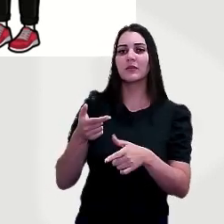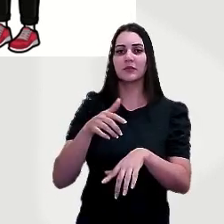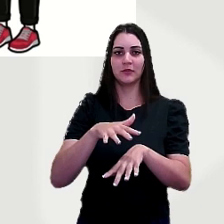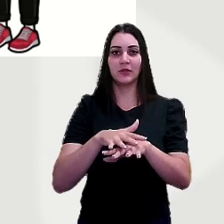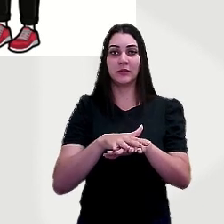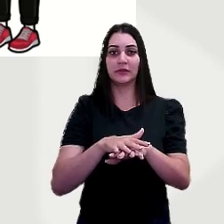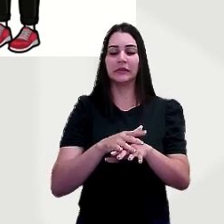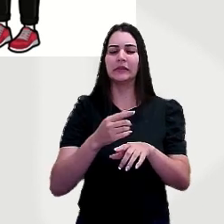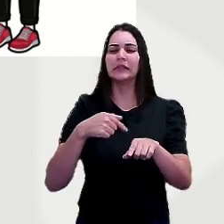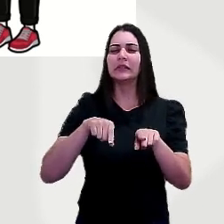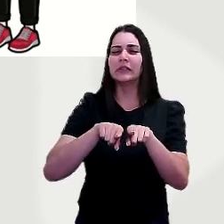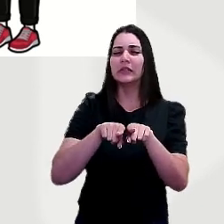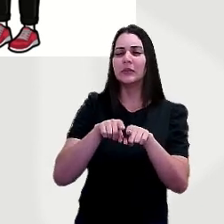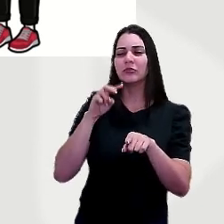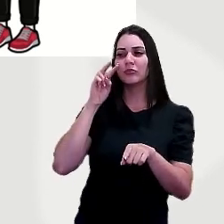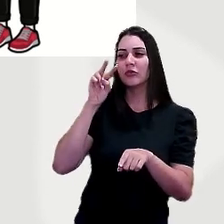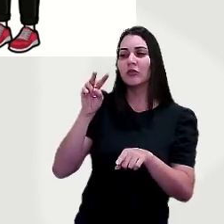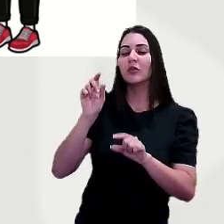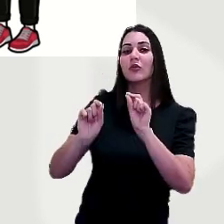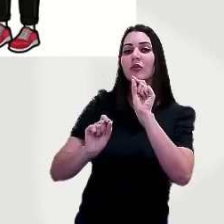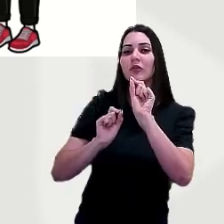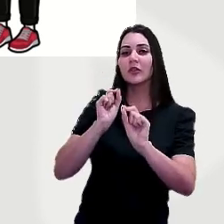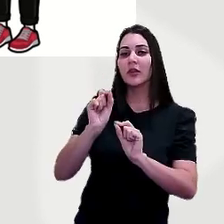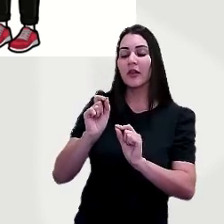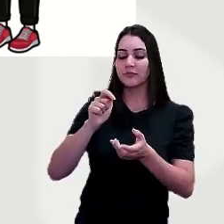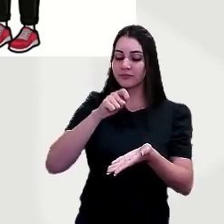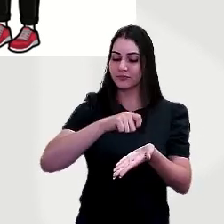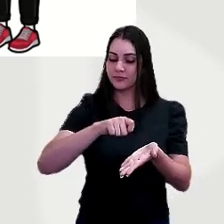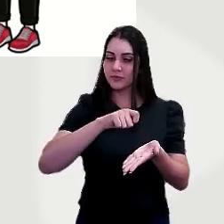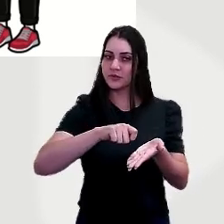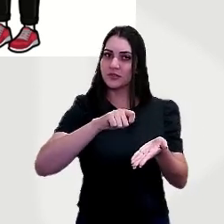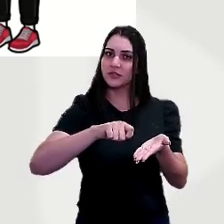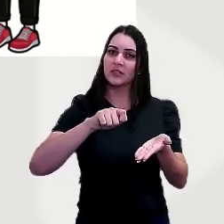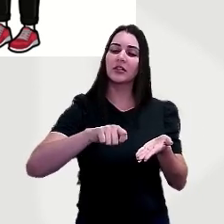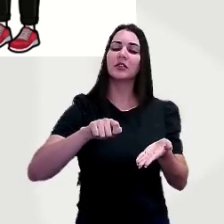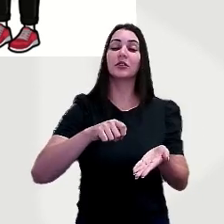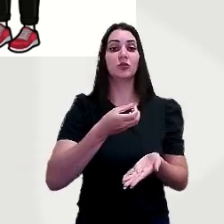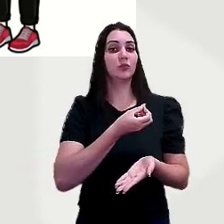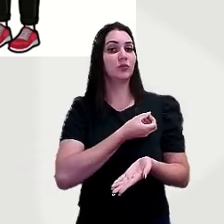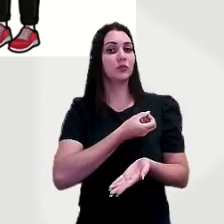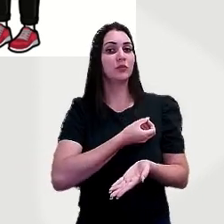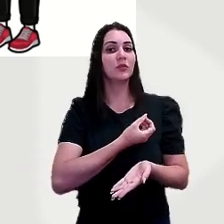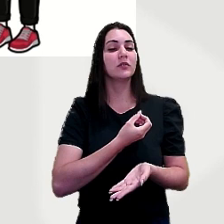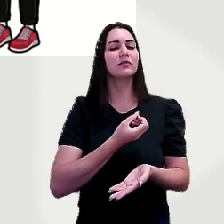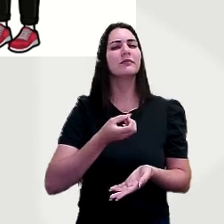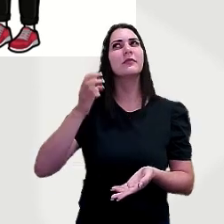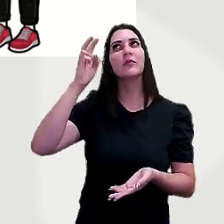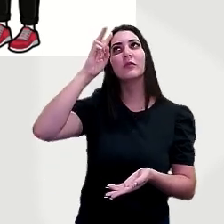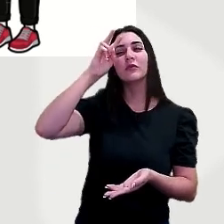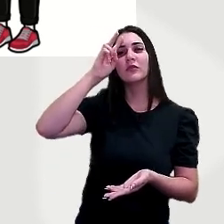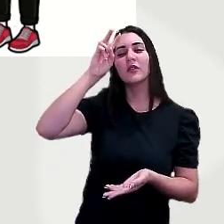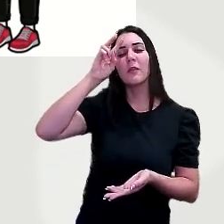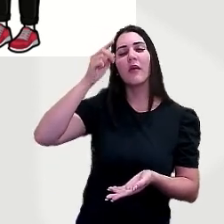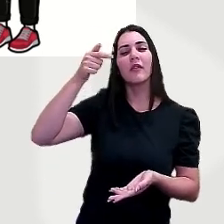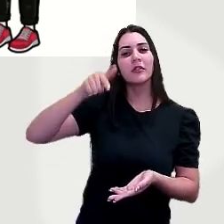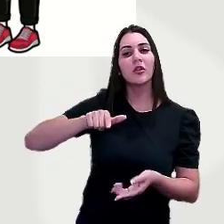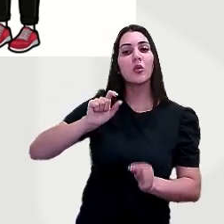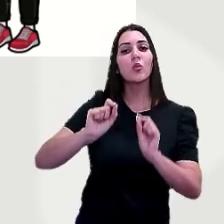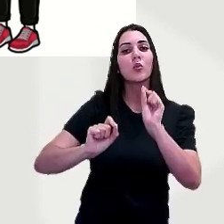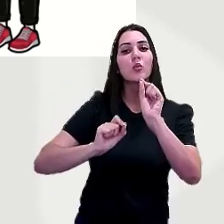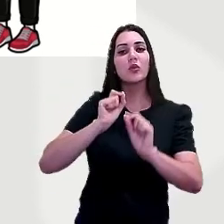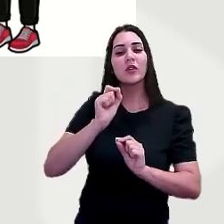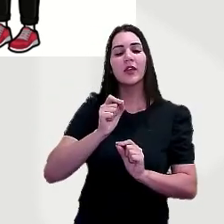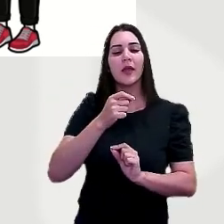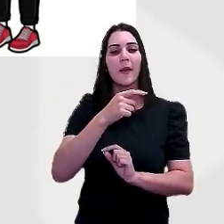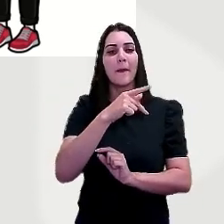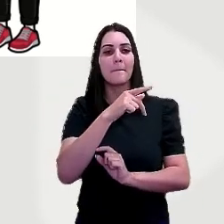disso, a gente vai ver também um pouquinho de escrita, né, por extenso dos números, e vamos relembrar também um pouquinho do que é par